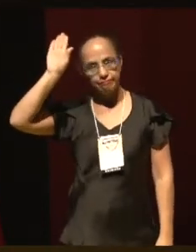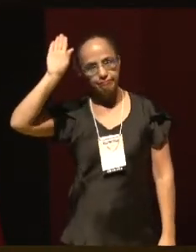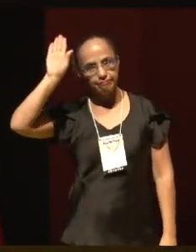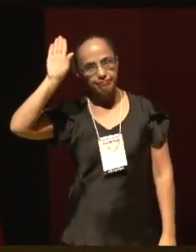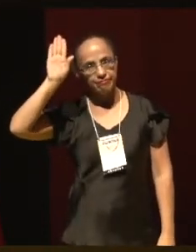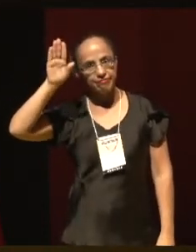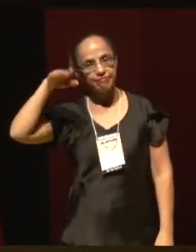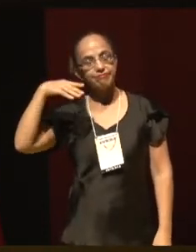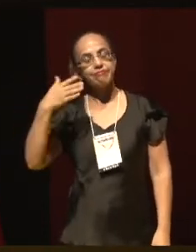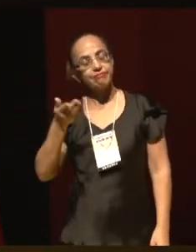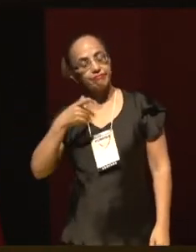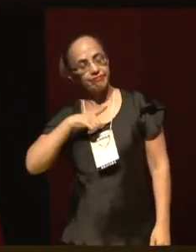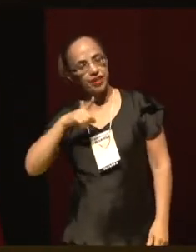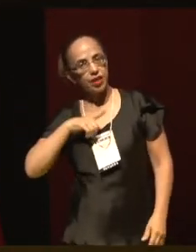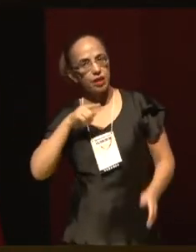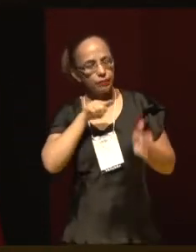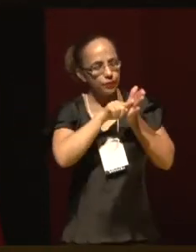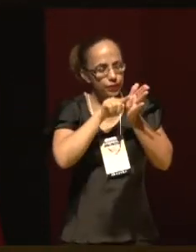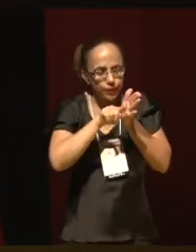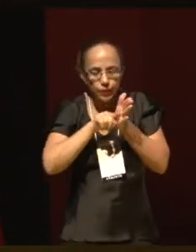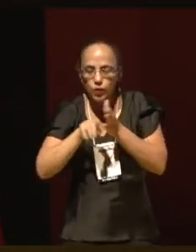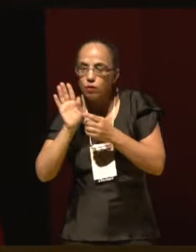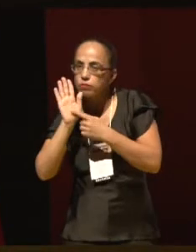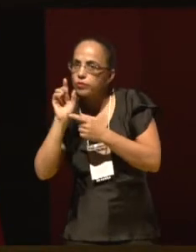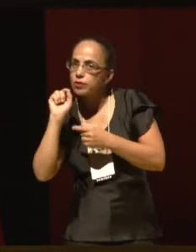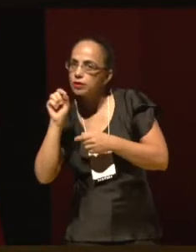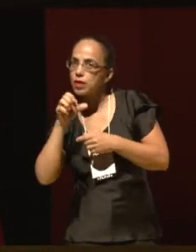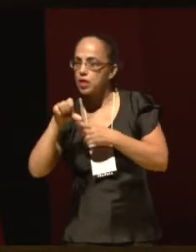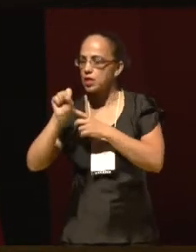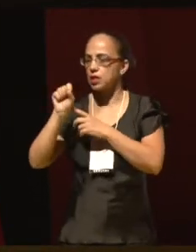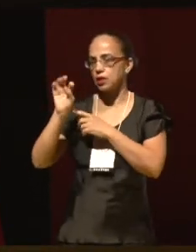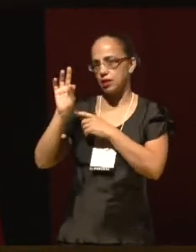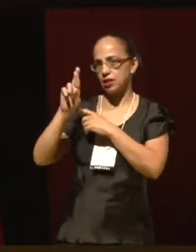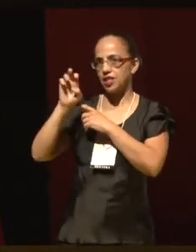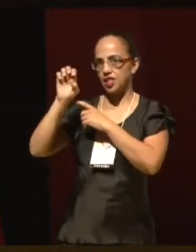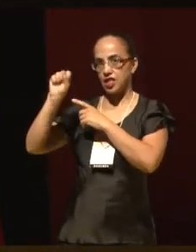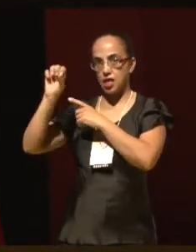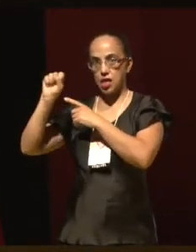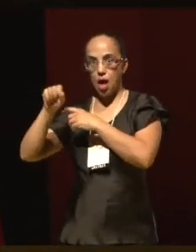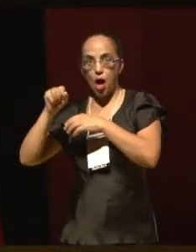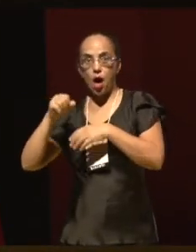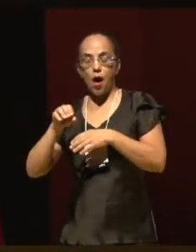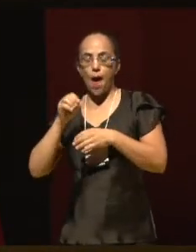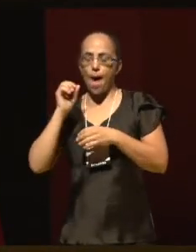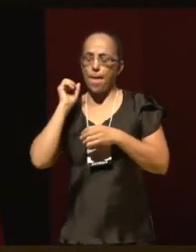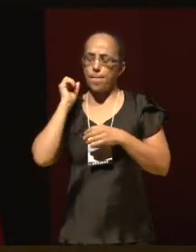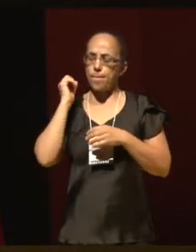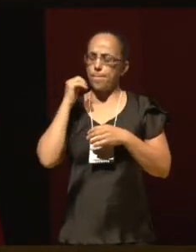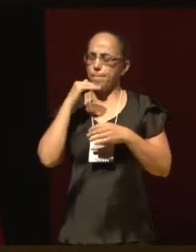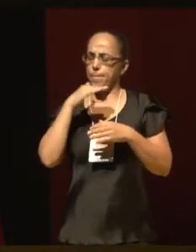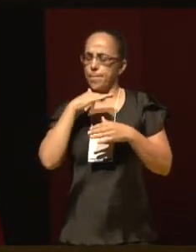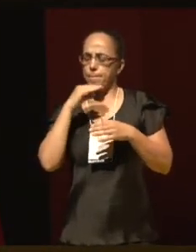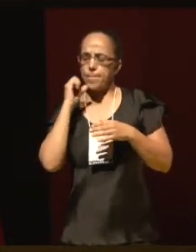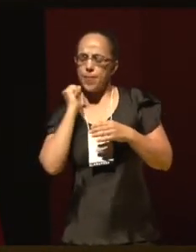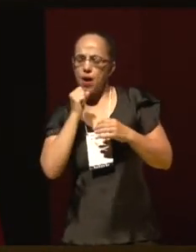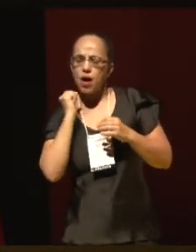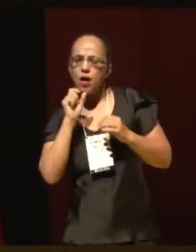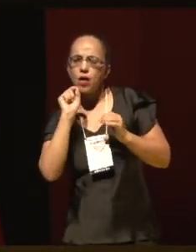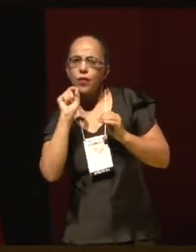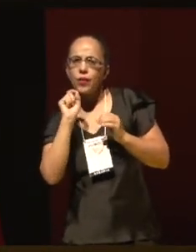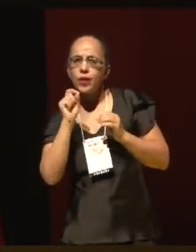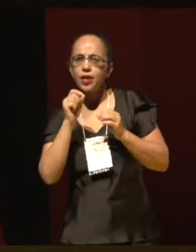Tem estudos que o estresse mata ainda mais neuronas que a bebida alcoólica.